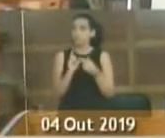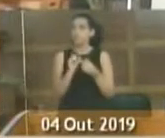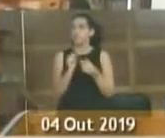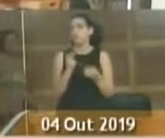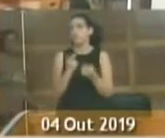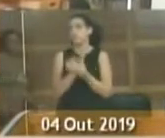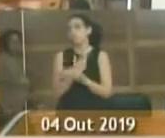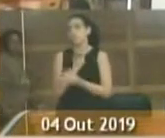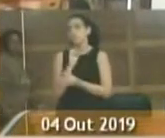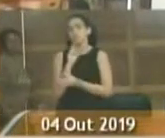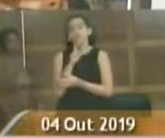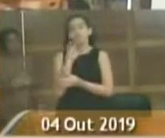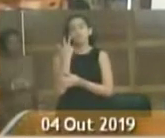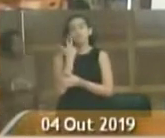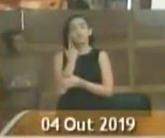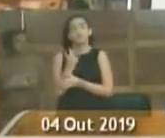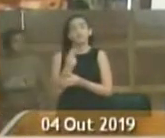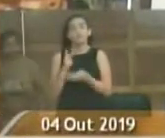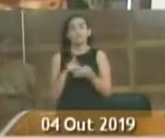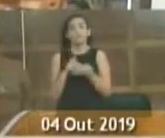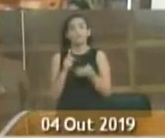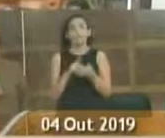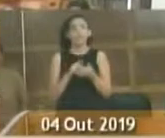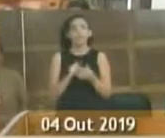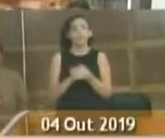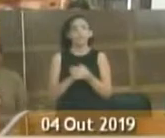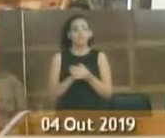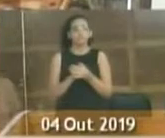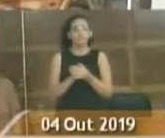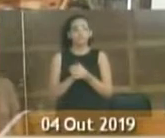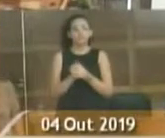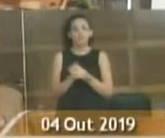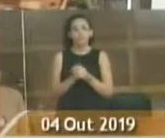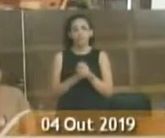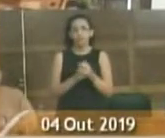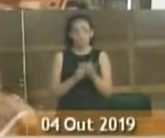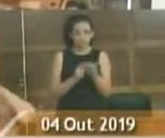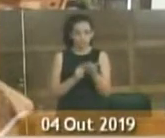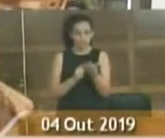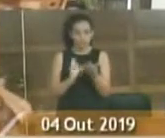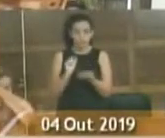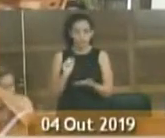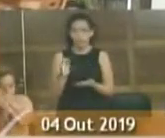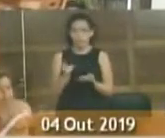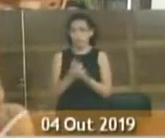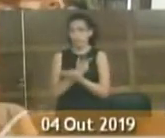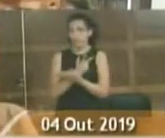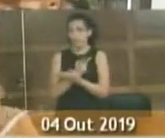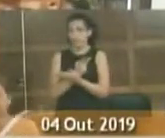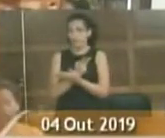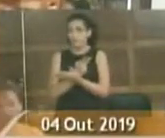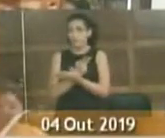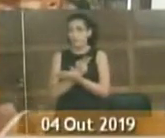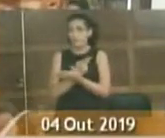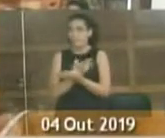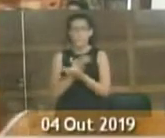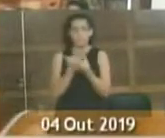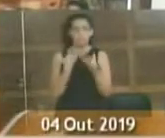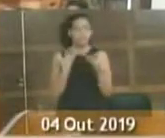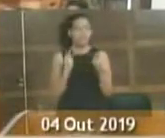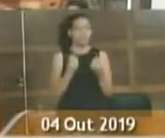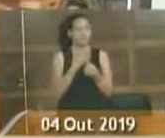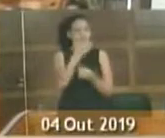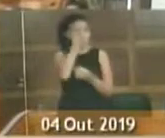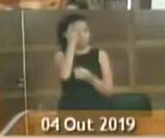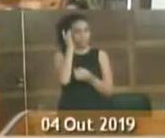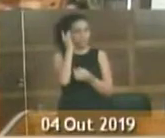é uma história verdadeira, uma realidade, que é o que acontece muito, muito. As